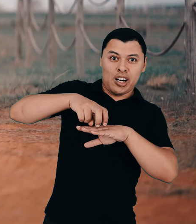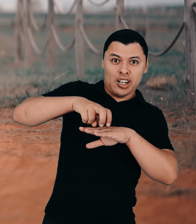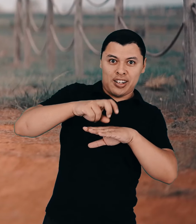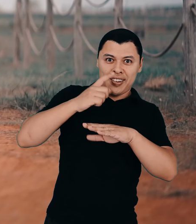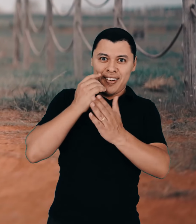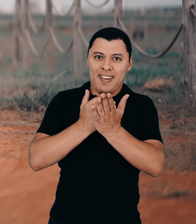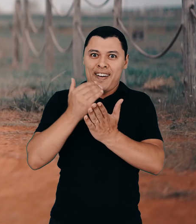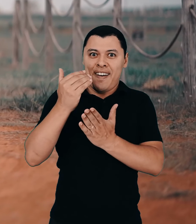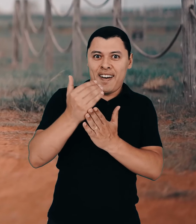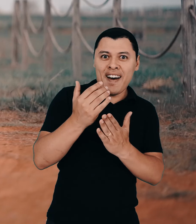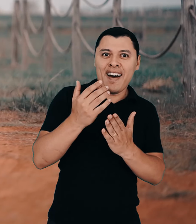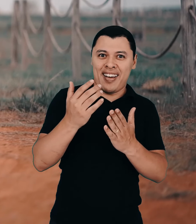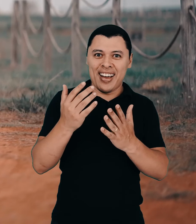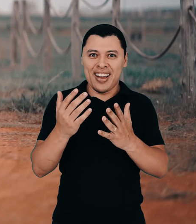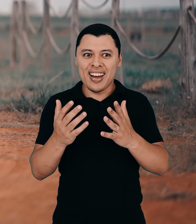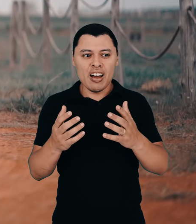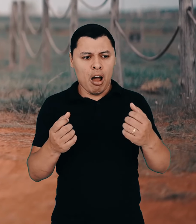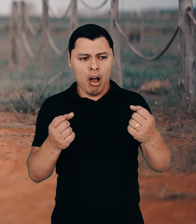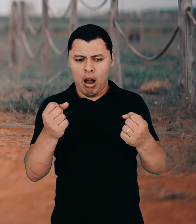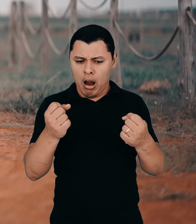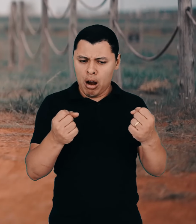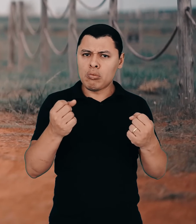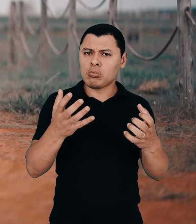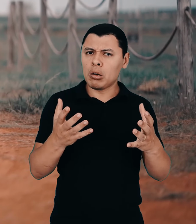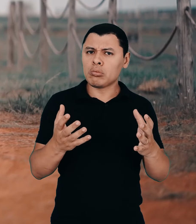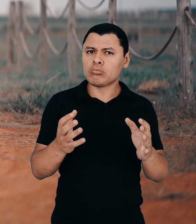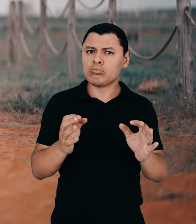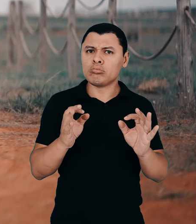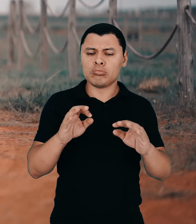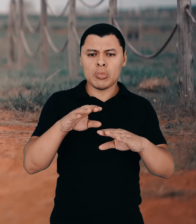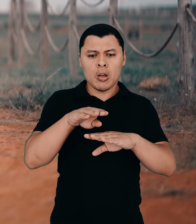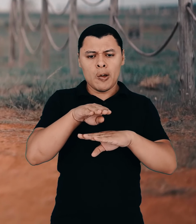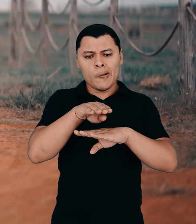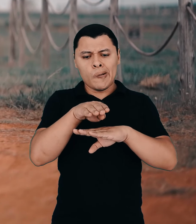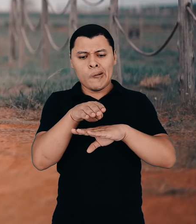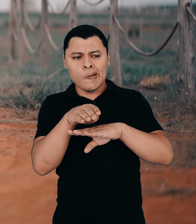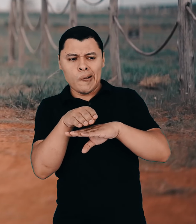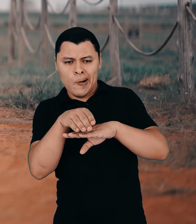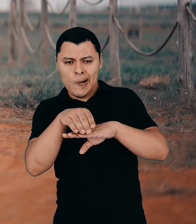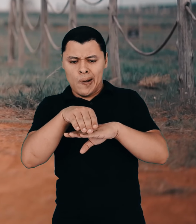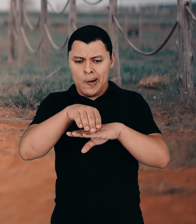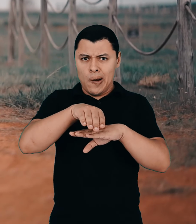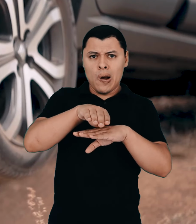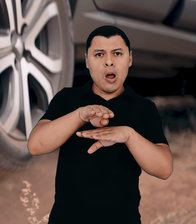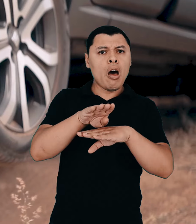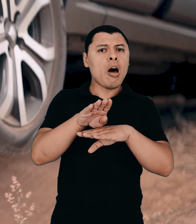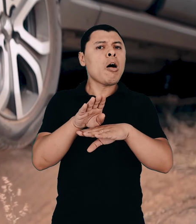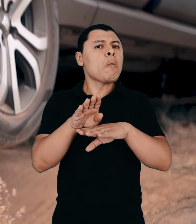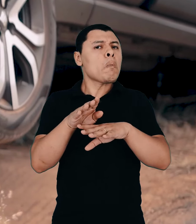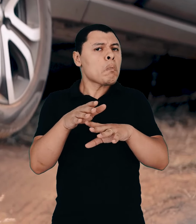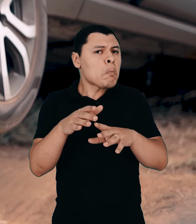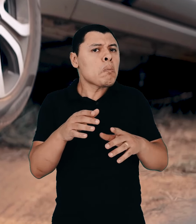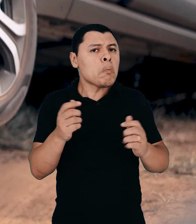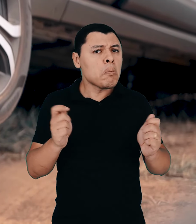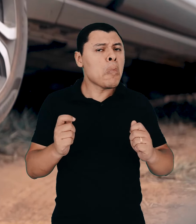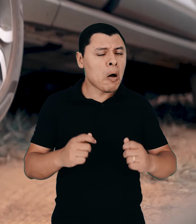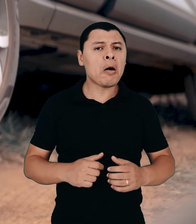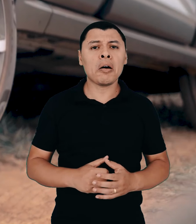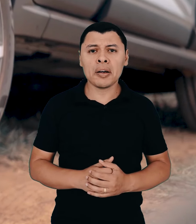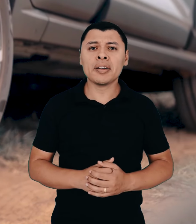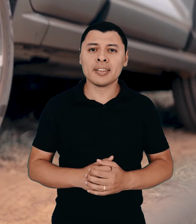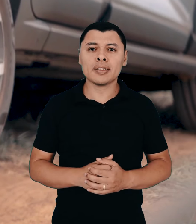Então, tá bem dimensionado aqui essa questão de... Nem é muita proposta dele, como eu disse, mas ele vai que vai.